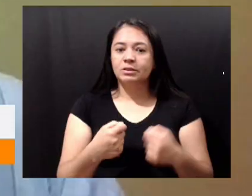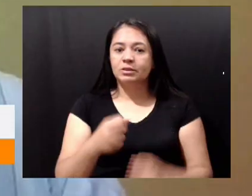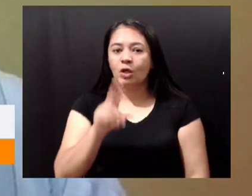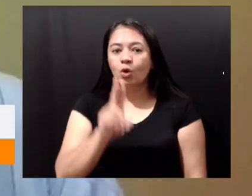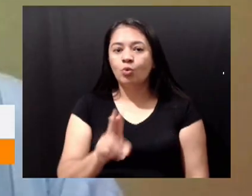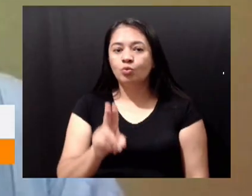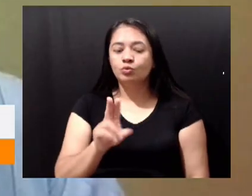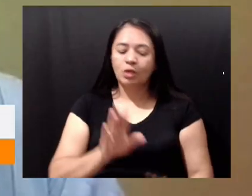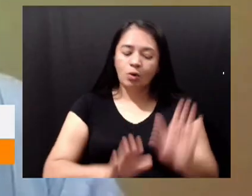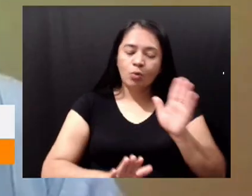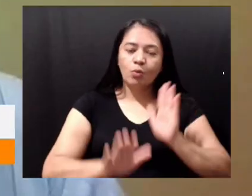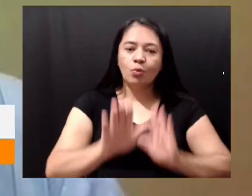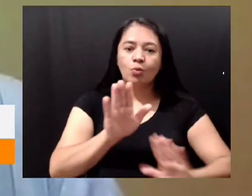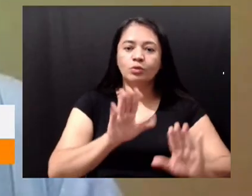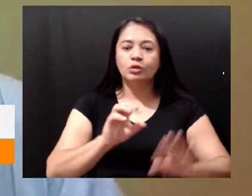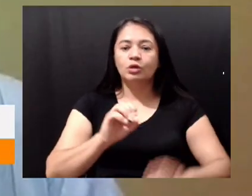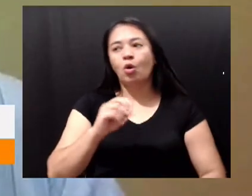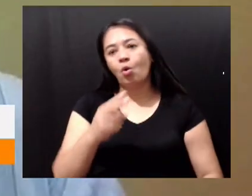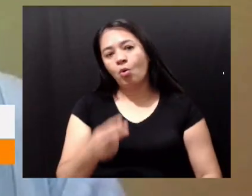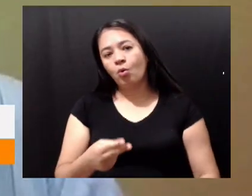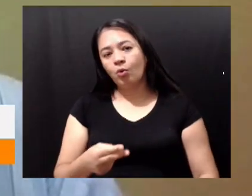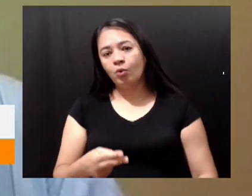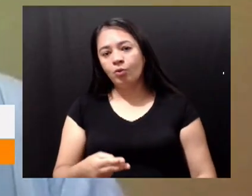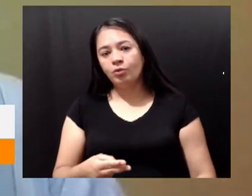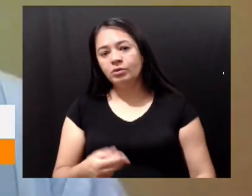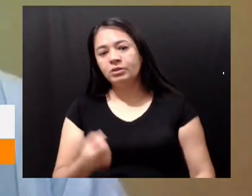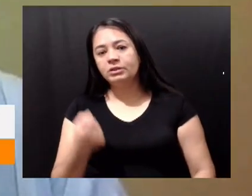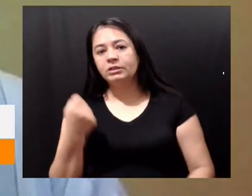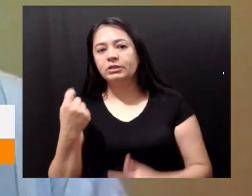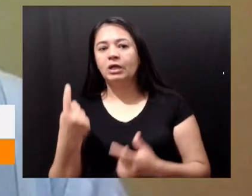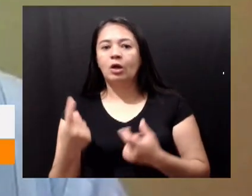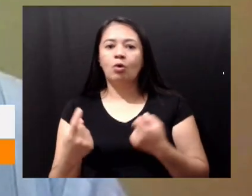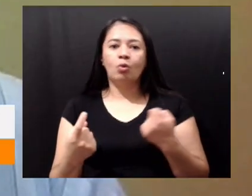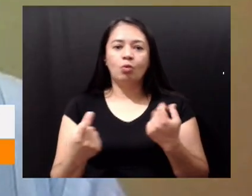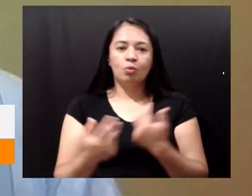cautela, ou eventualmente, em alguns casos até,